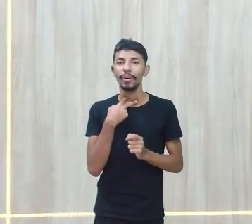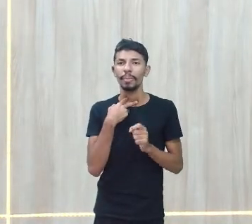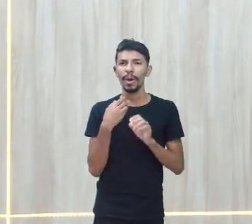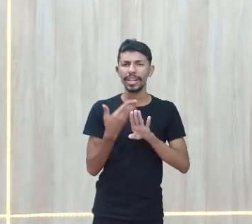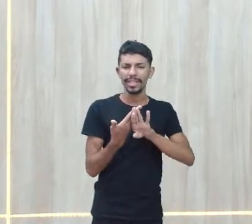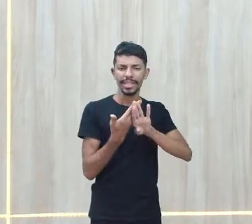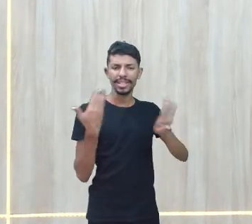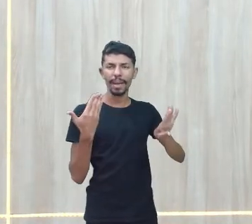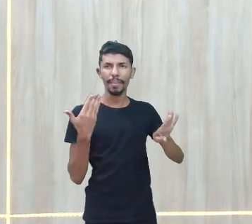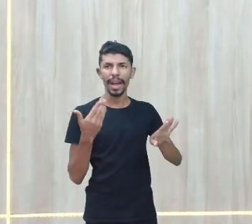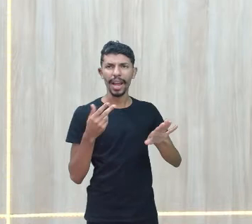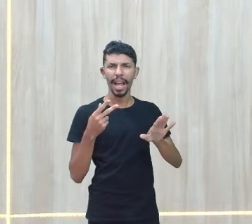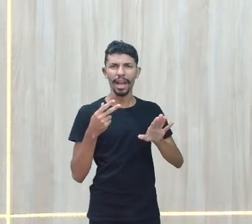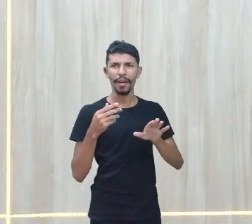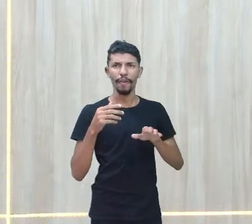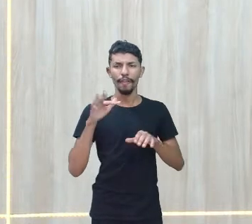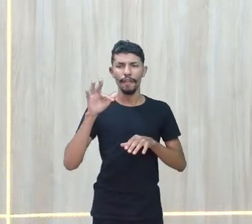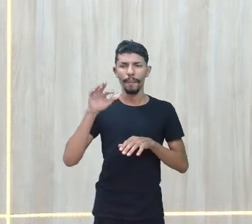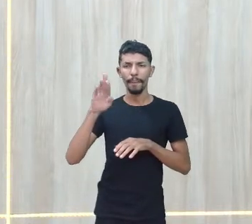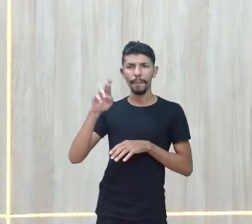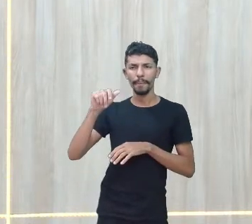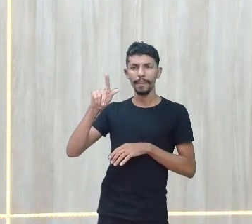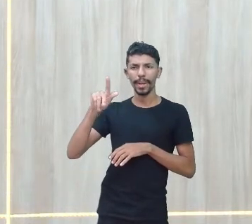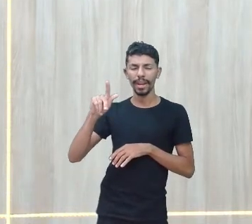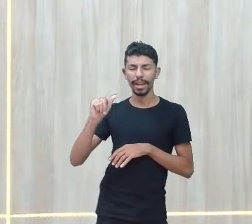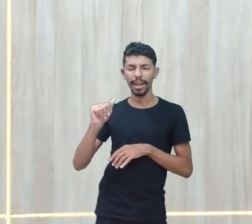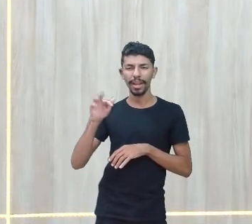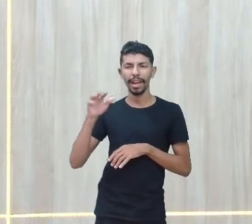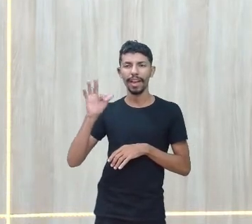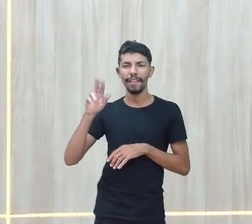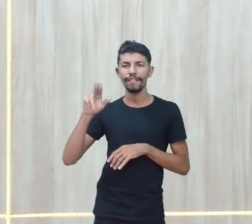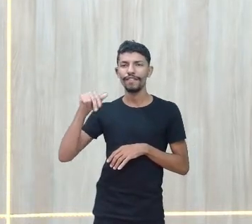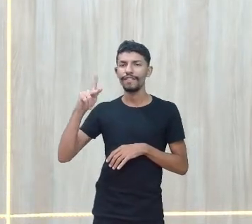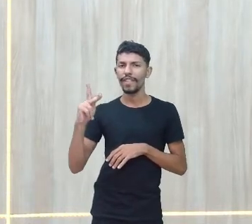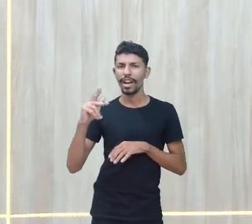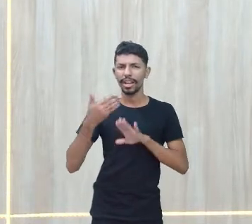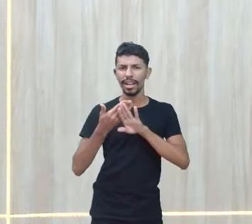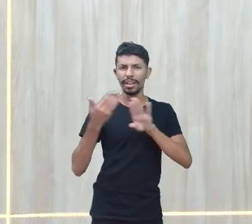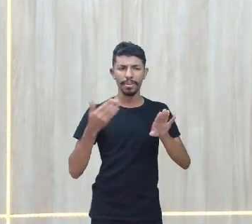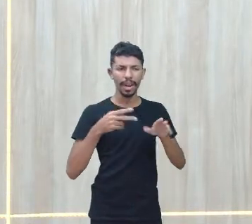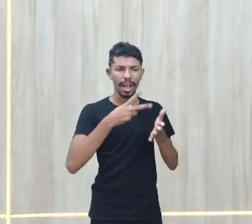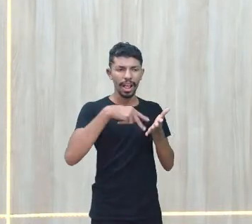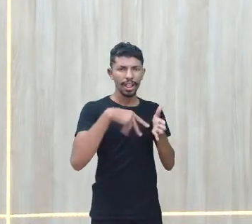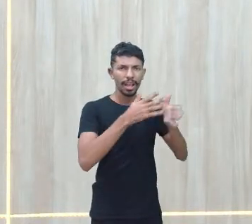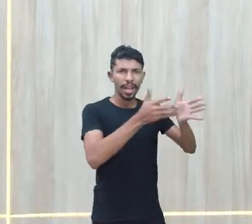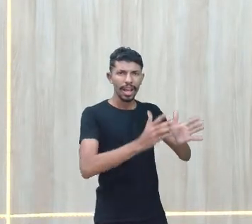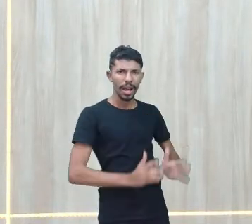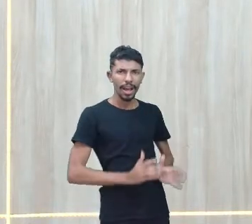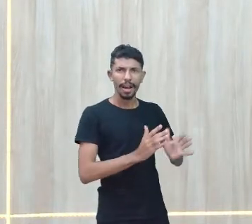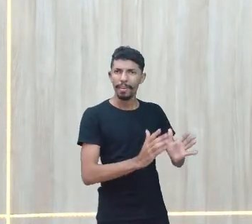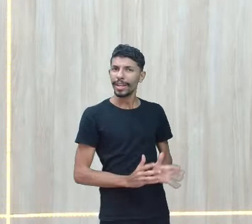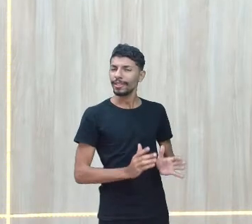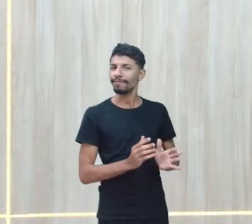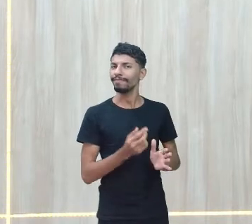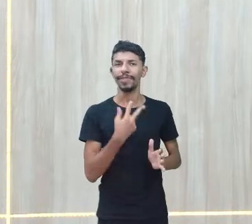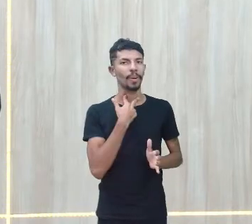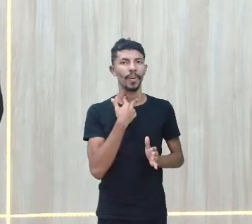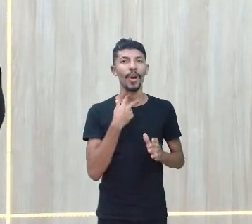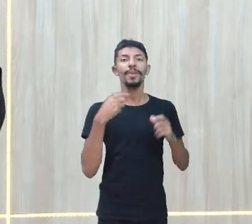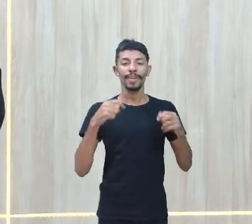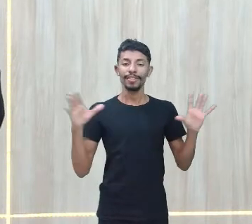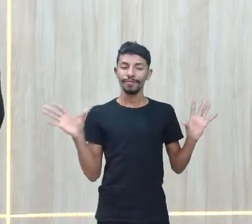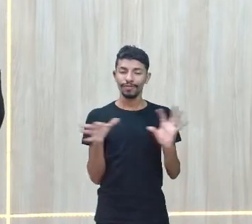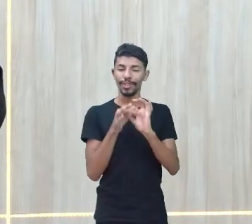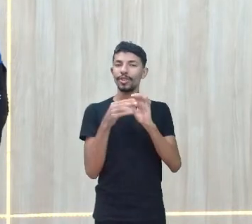brega funk do passinho, porque uma música de brega funk, ela só estoura se tiver um passinho, beleza? Aí agora